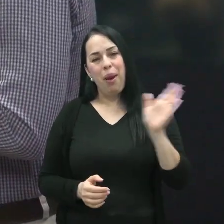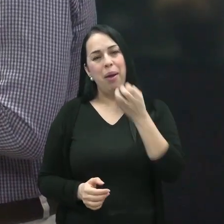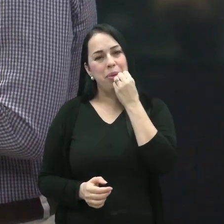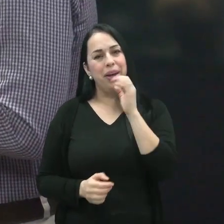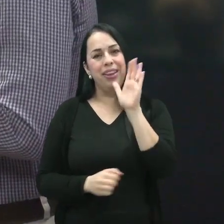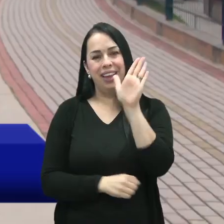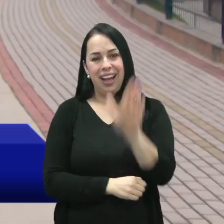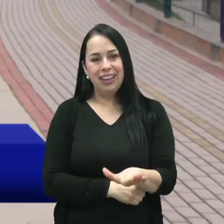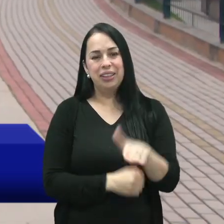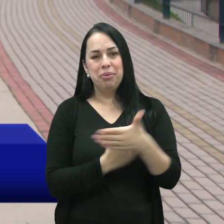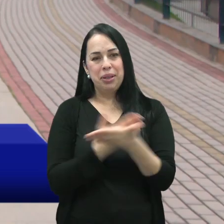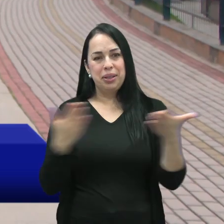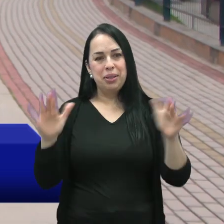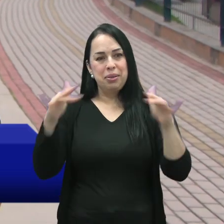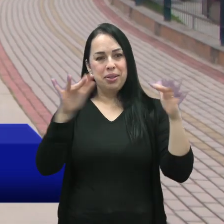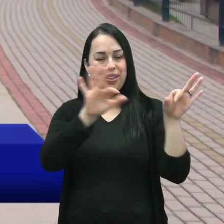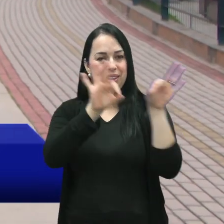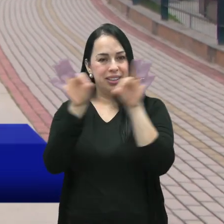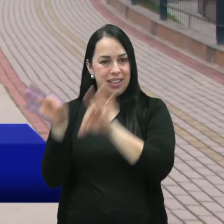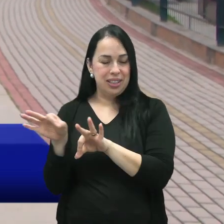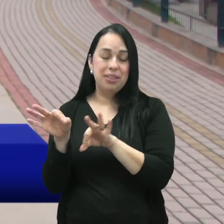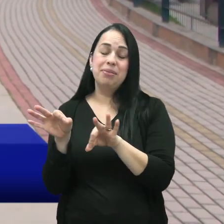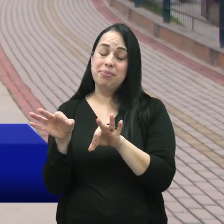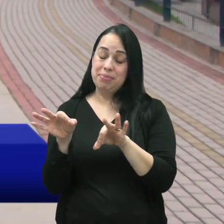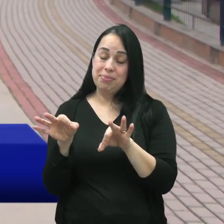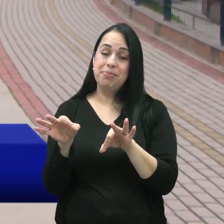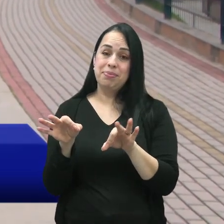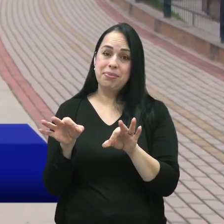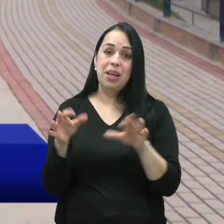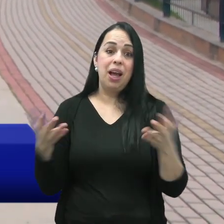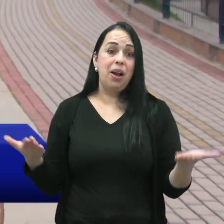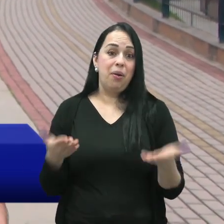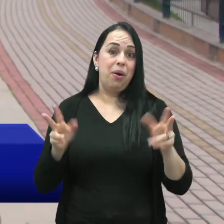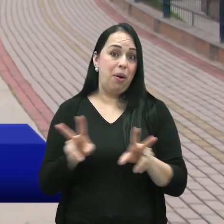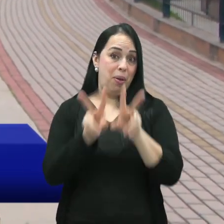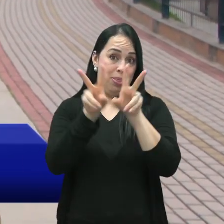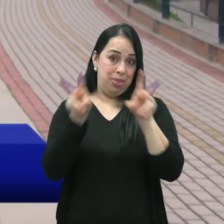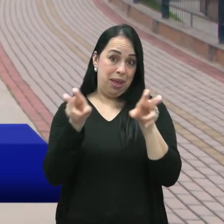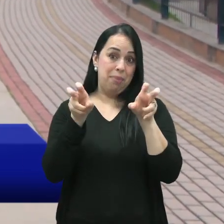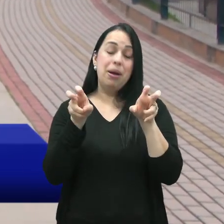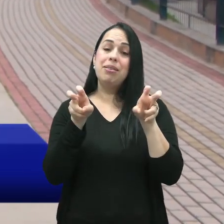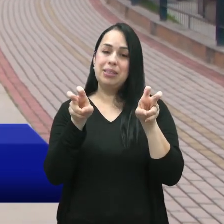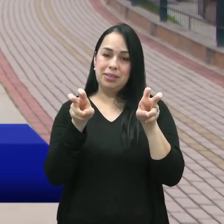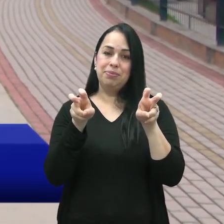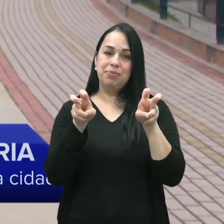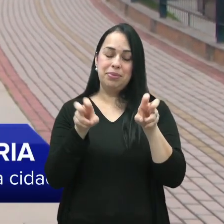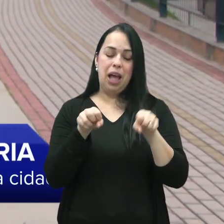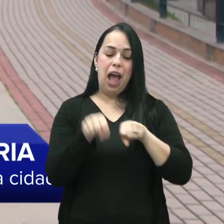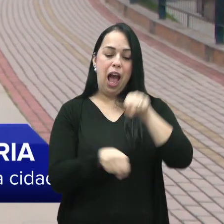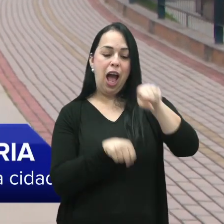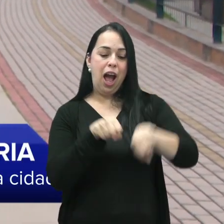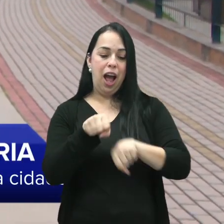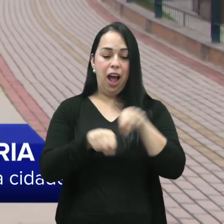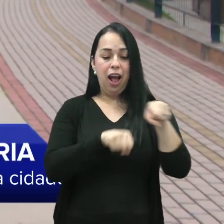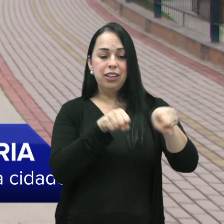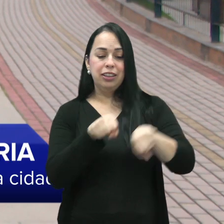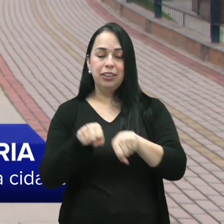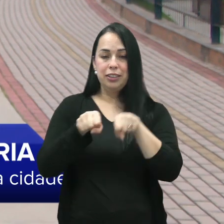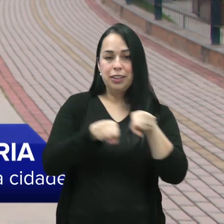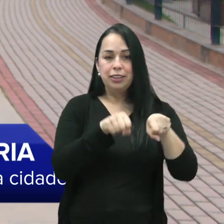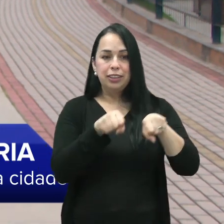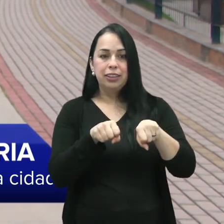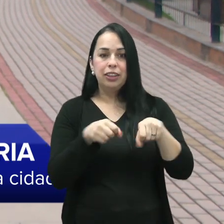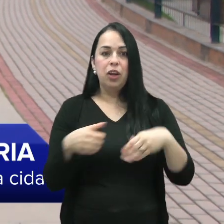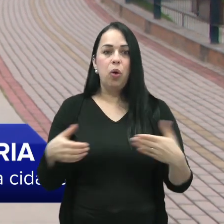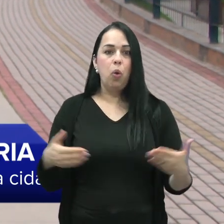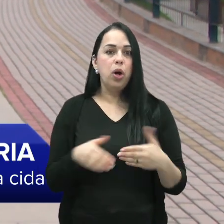Olá, boa tarde para você, boa tarde para todo mundo que acompanha o Boletim Legislativo. O assunto agora por aqui é o sistema cicloviário de São José